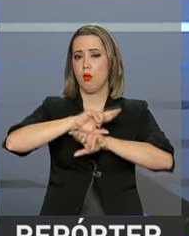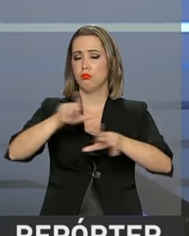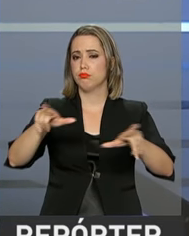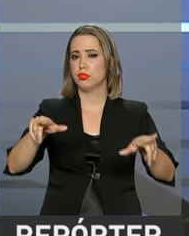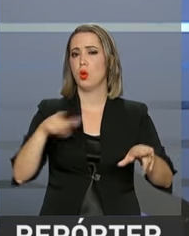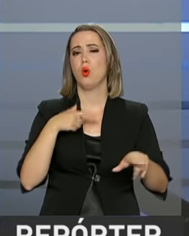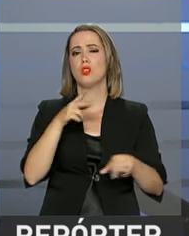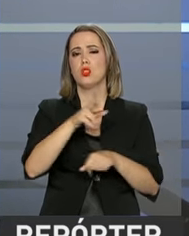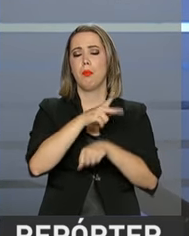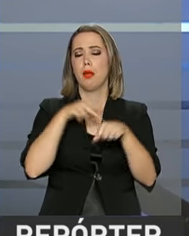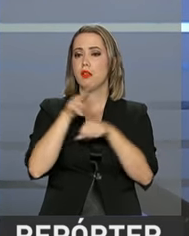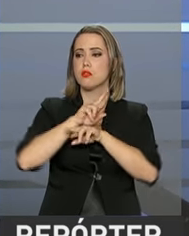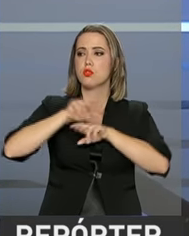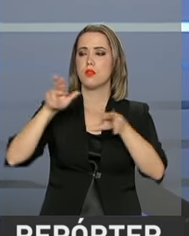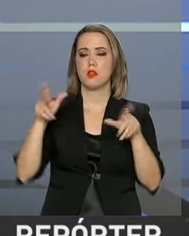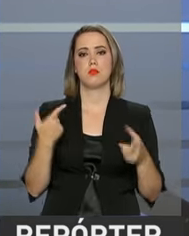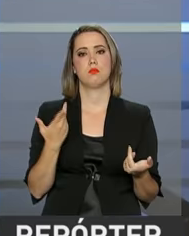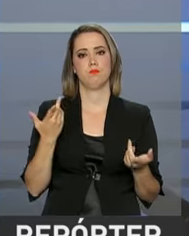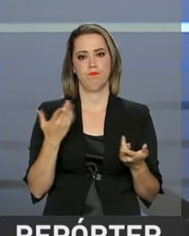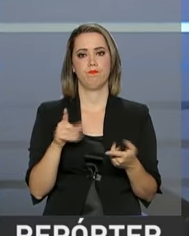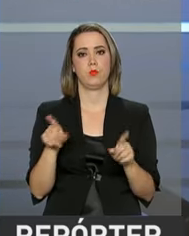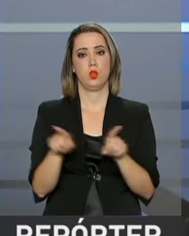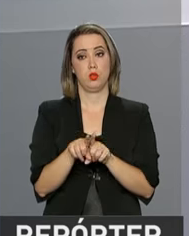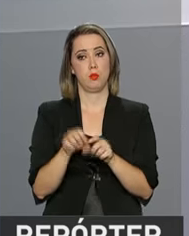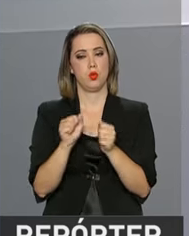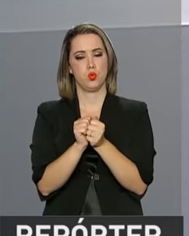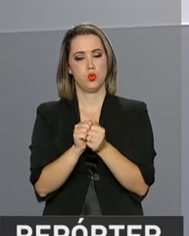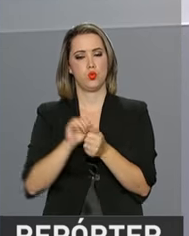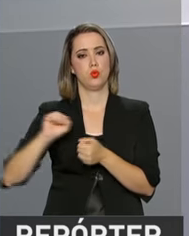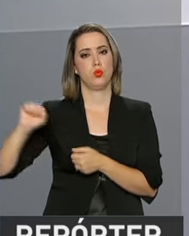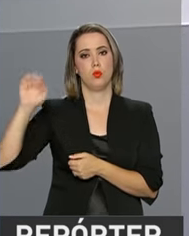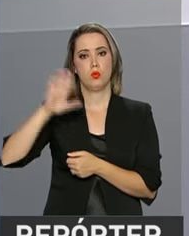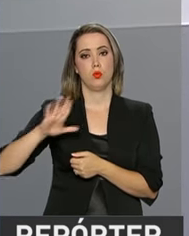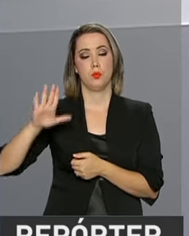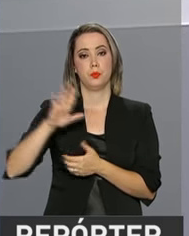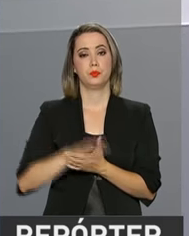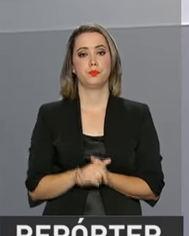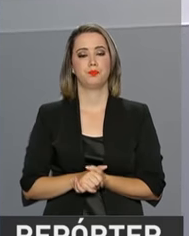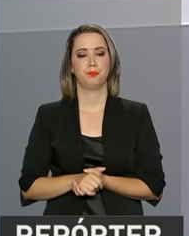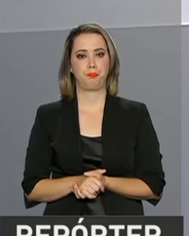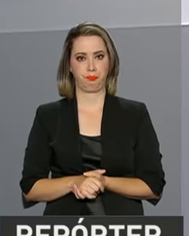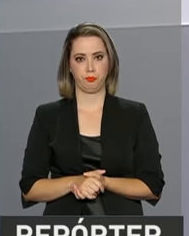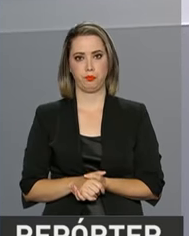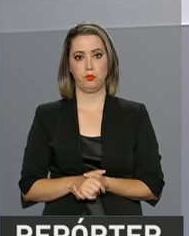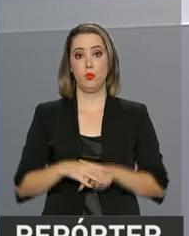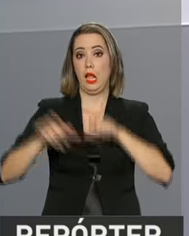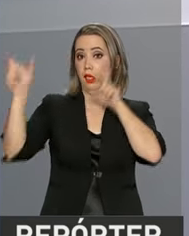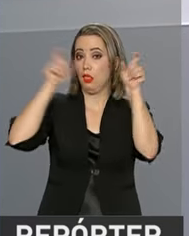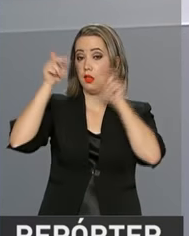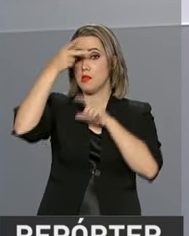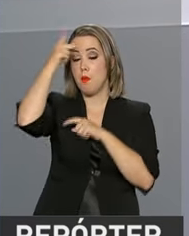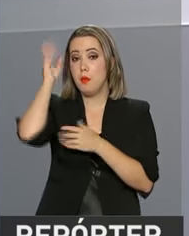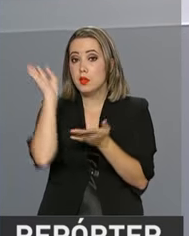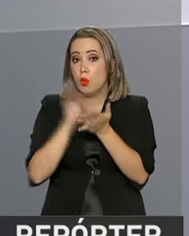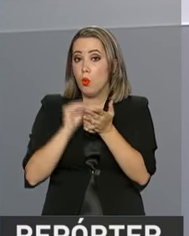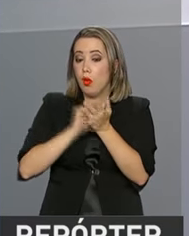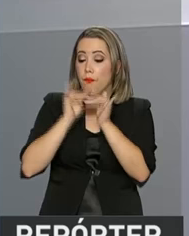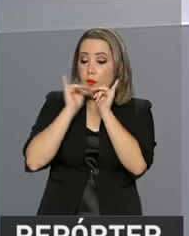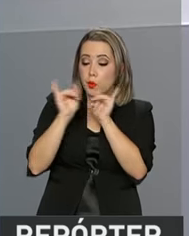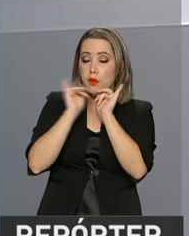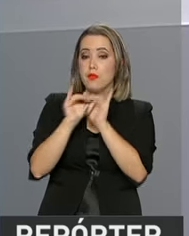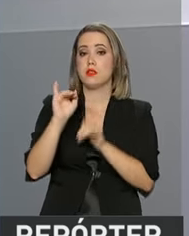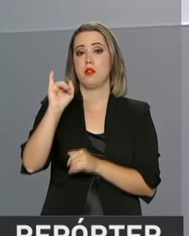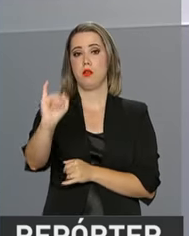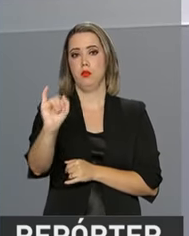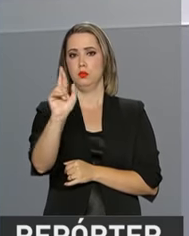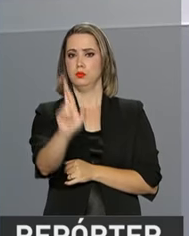do europeu e atenção para quem ainda não enviou a declaração do imposto de